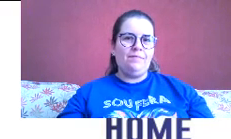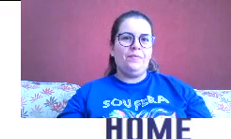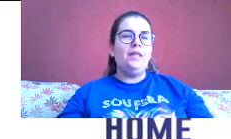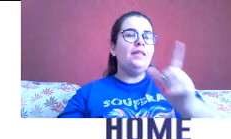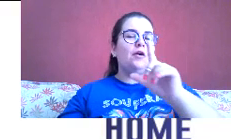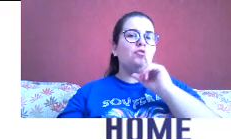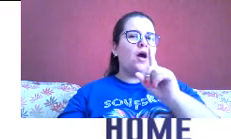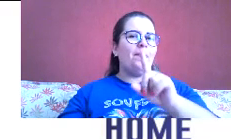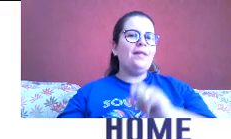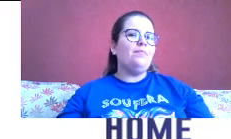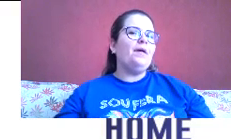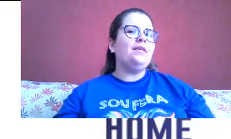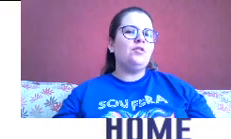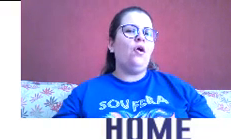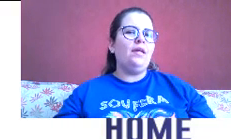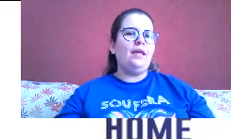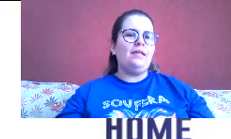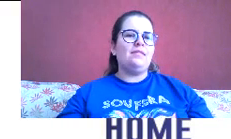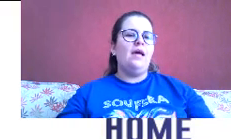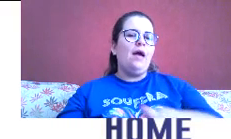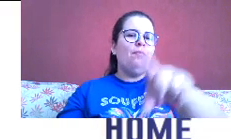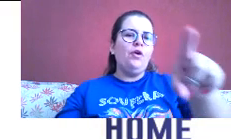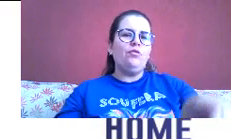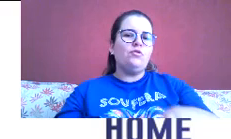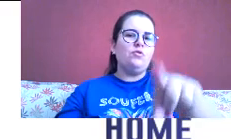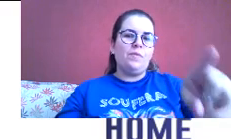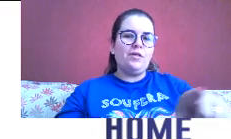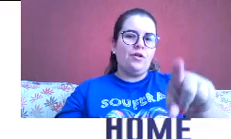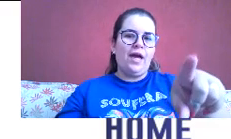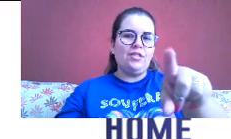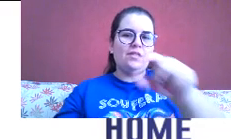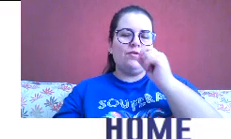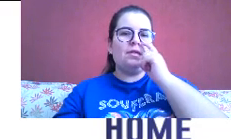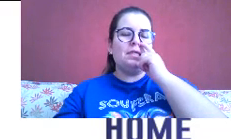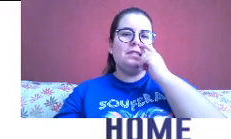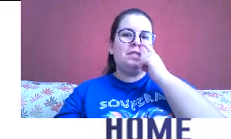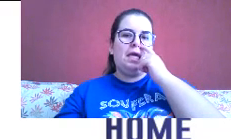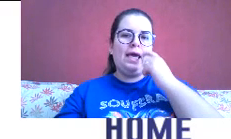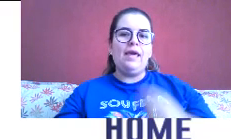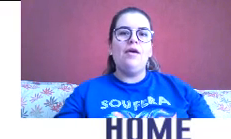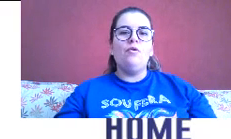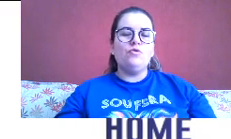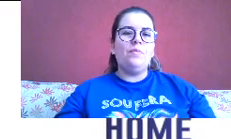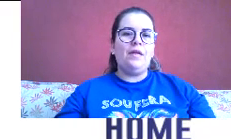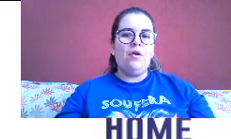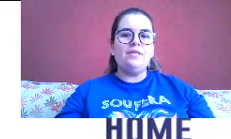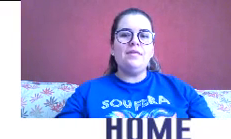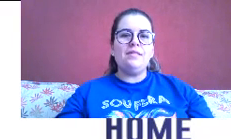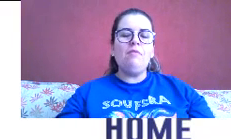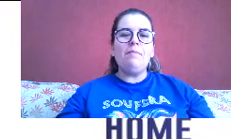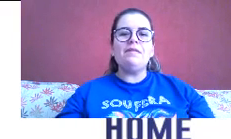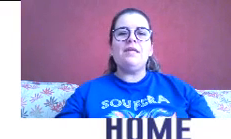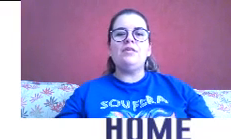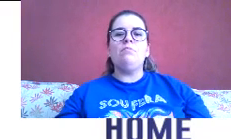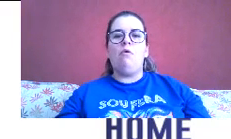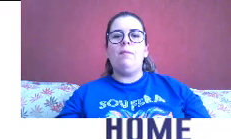Transformers não só pela pela história deles muitos dos personagens que vocês assistem aí os super-heróis eles